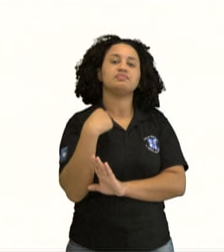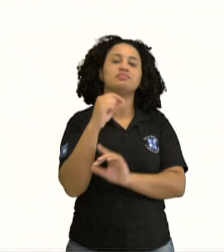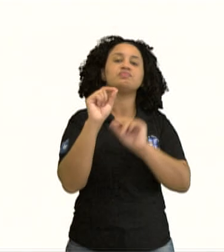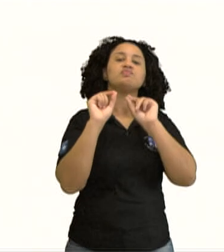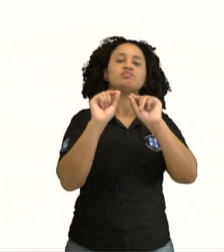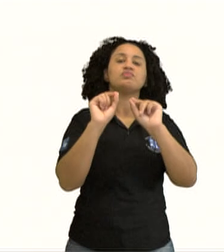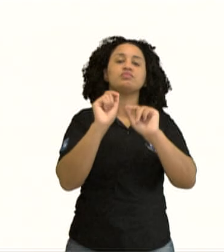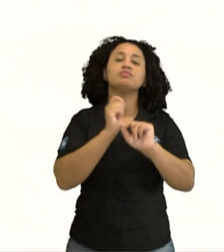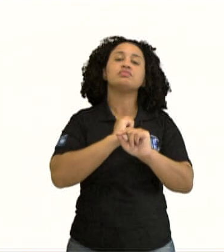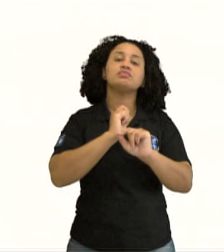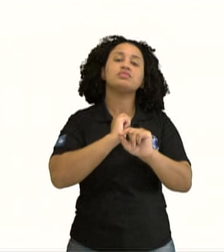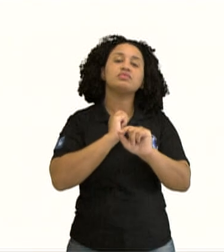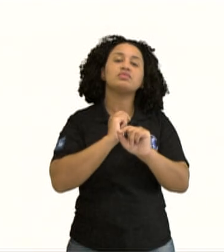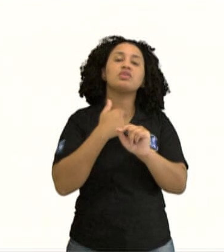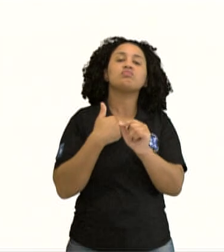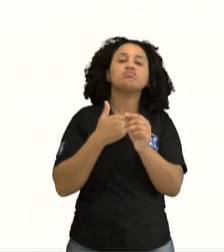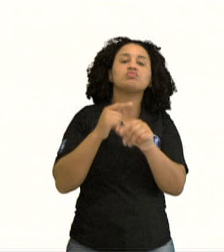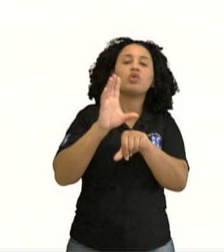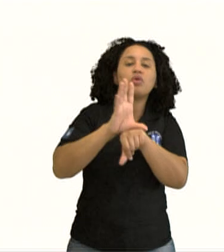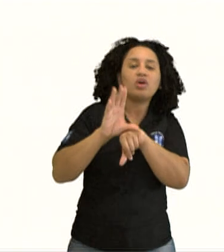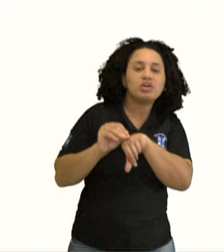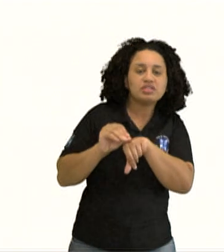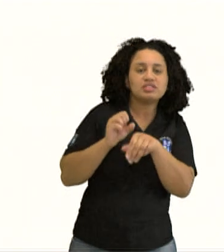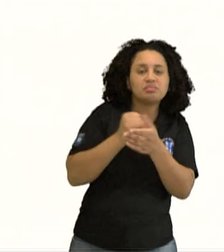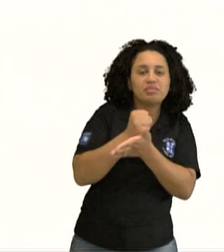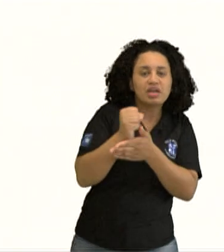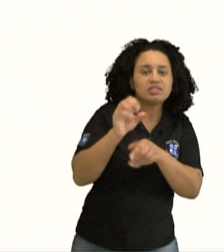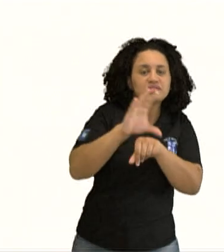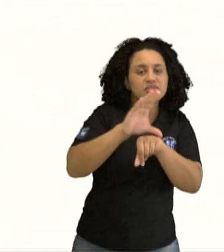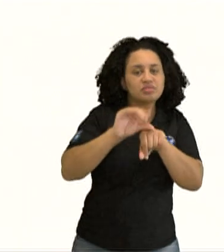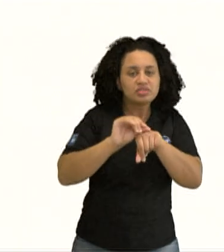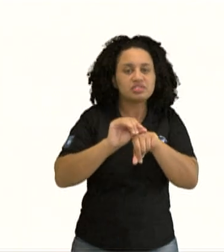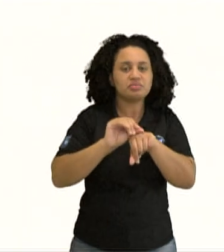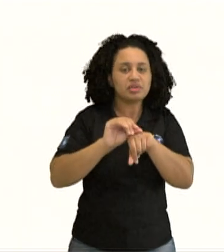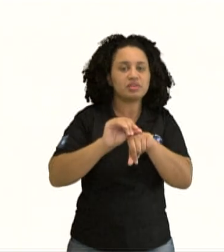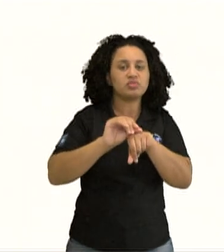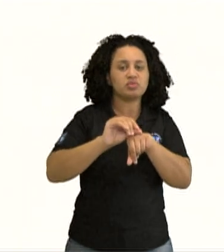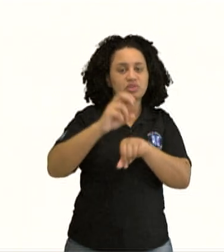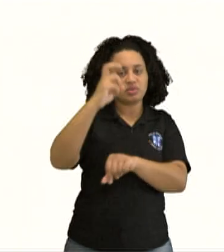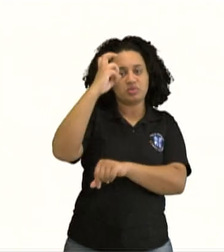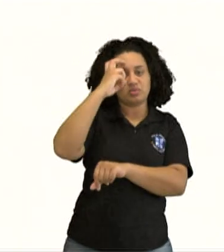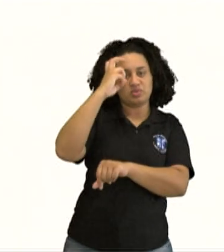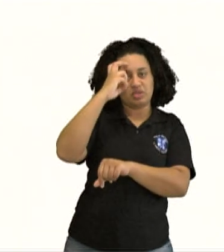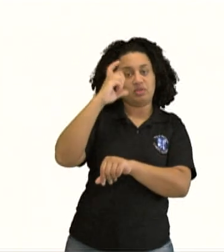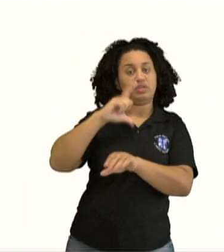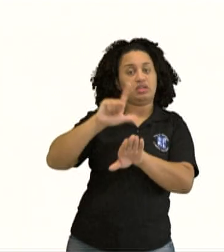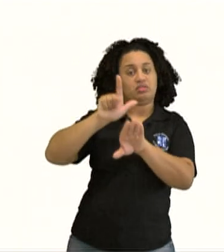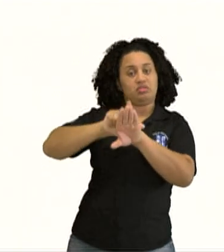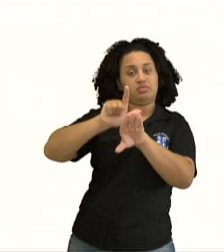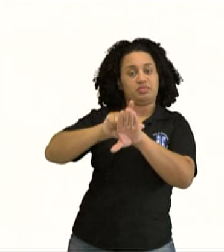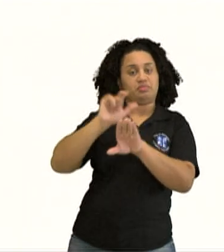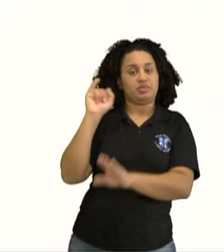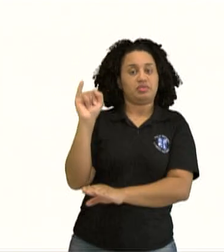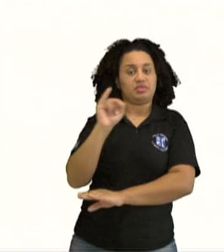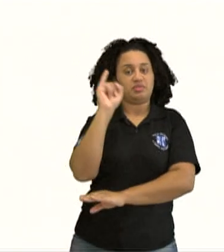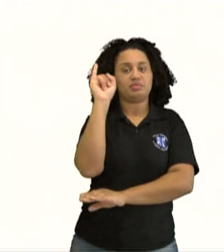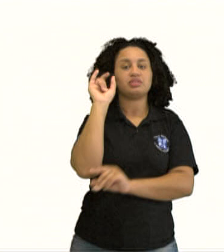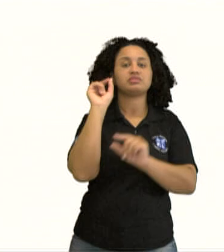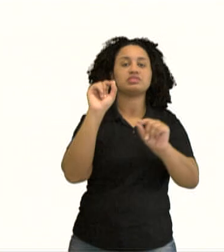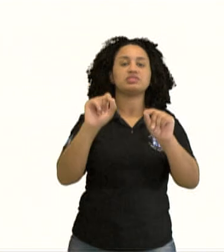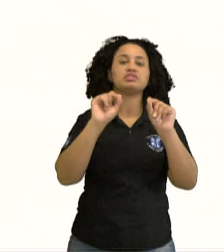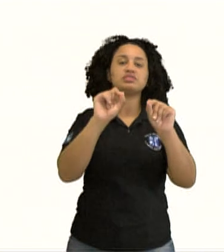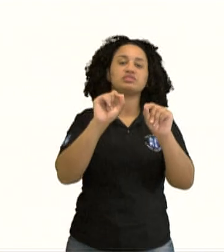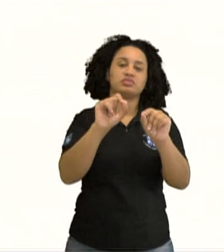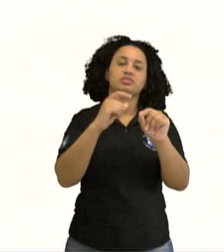de conhecimentos sobre a diferença cultural, desempenhando papel importante na garantia e